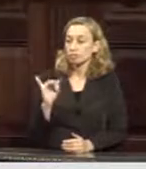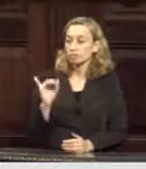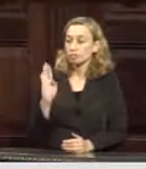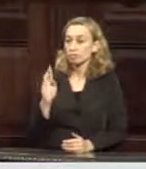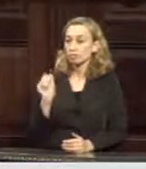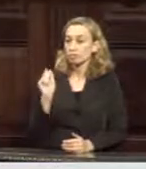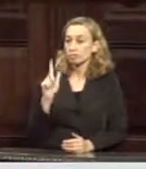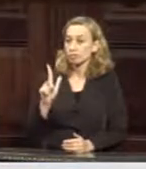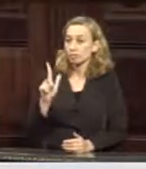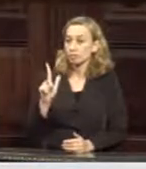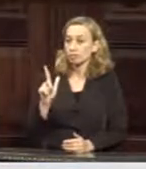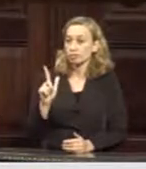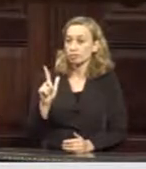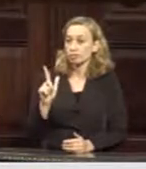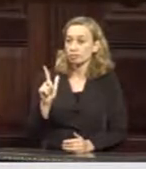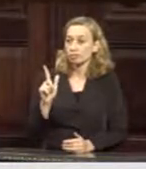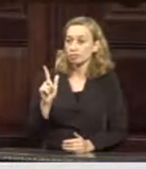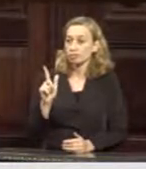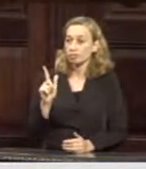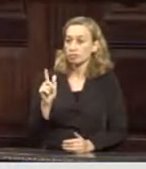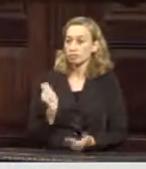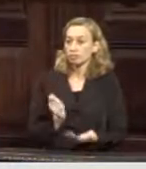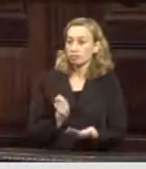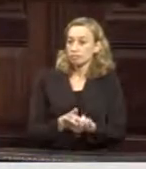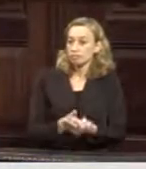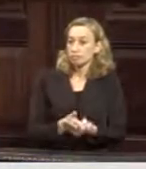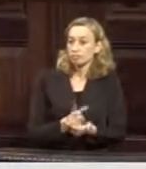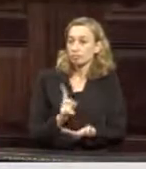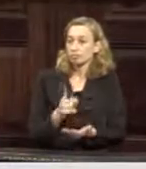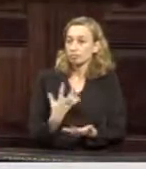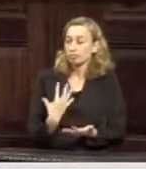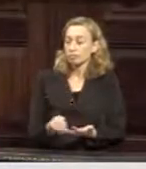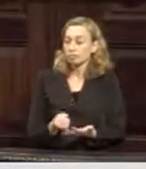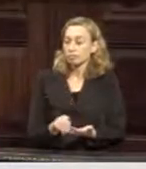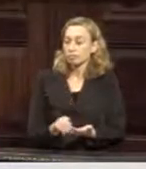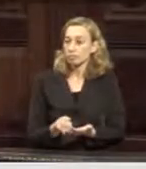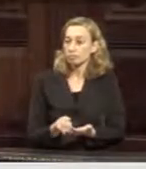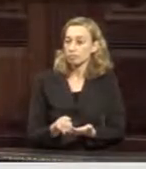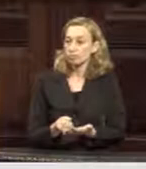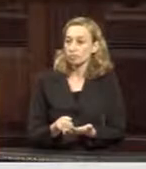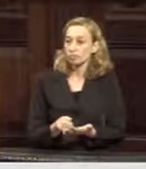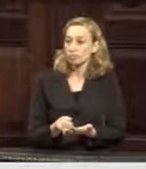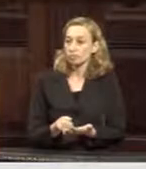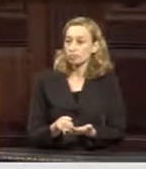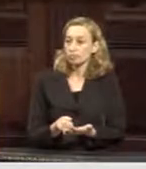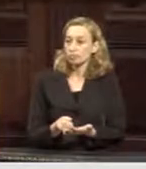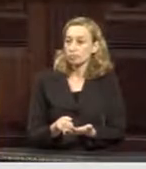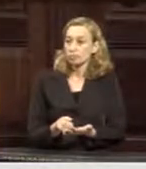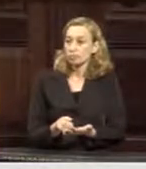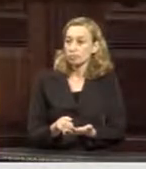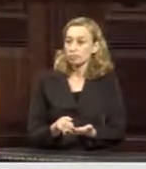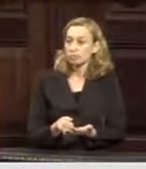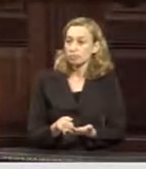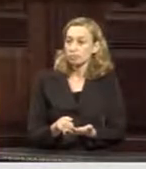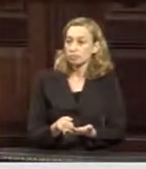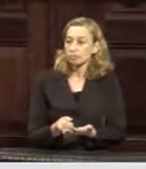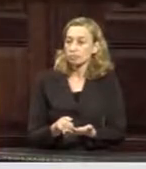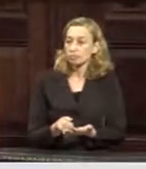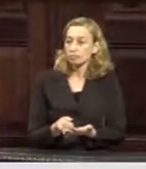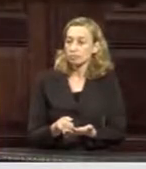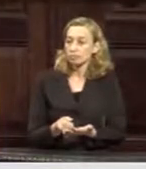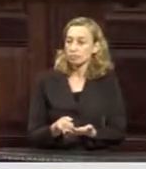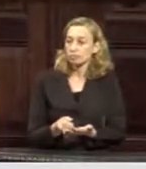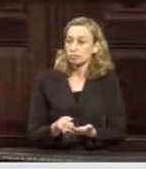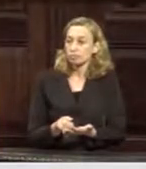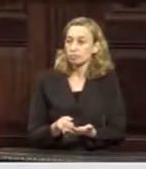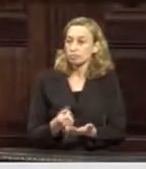despesa como demonstrativo do cumprimento dos 25% constitucionais, mas na prática isso